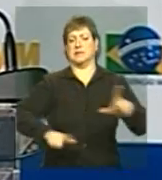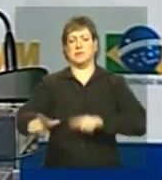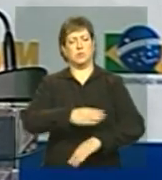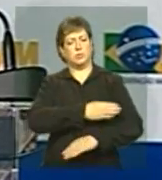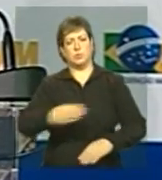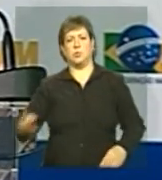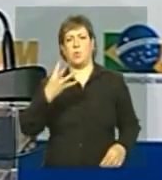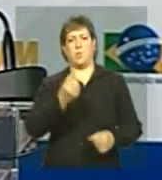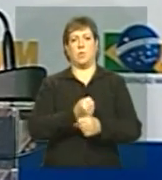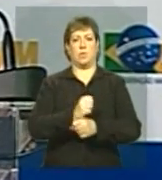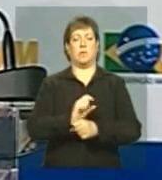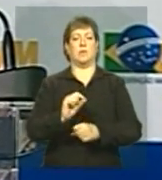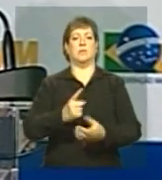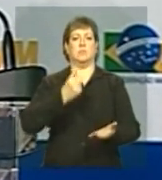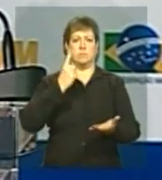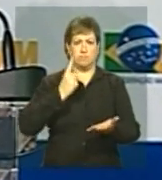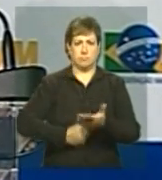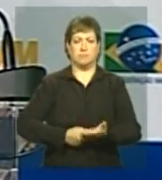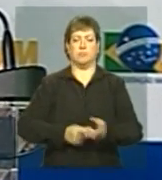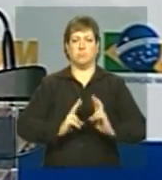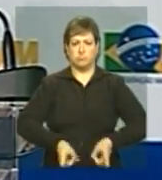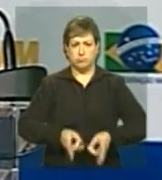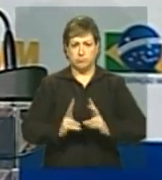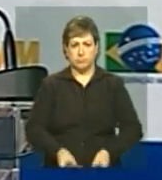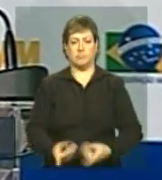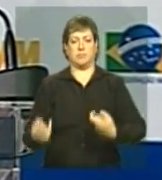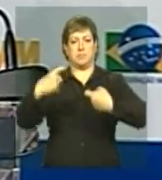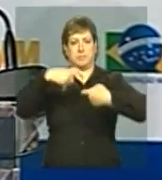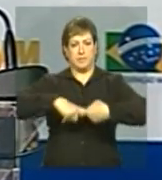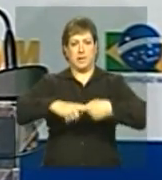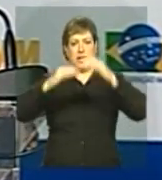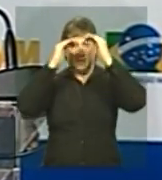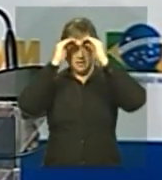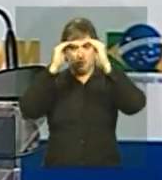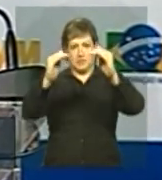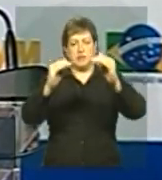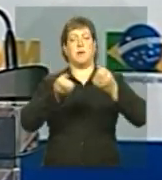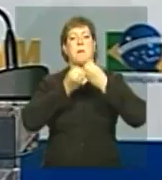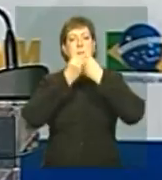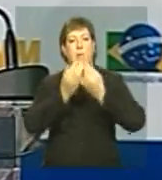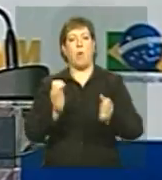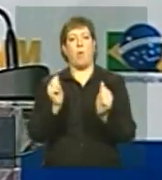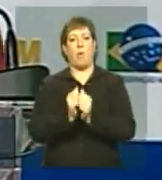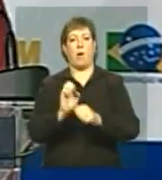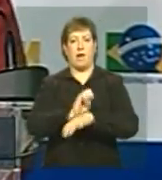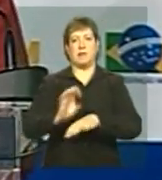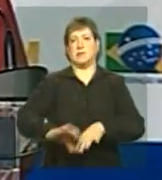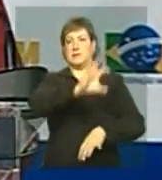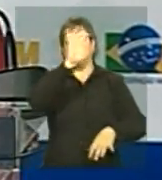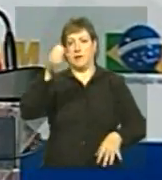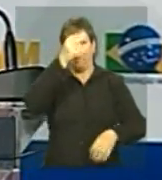manter uma parceria respeitosa e produtiva com os estados e municípios.